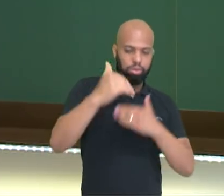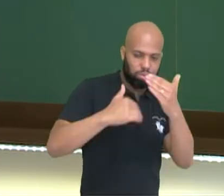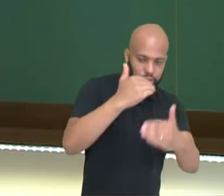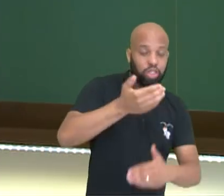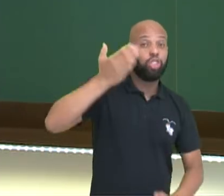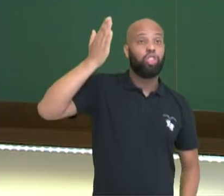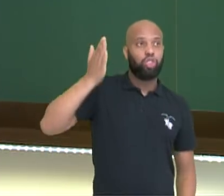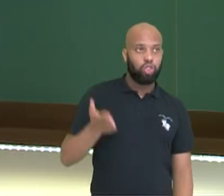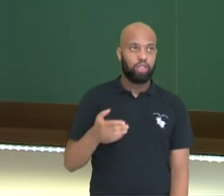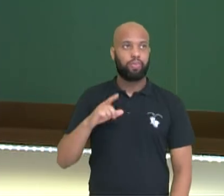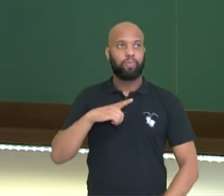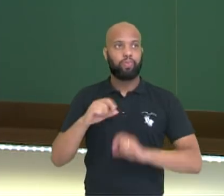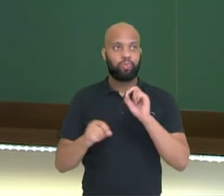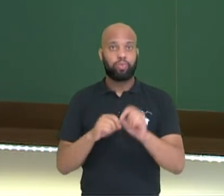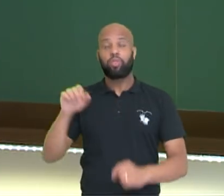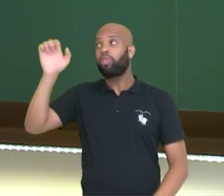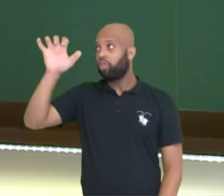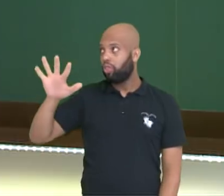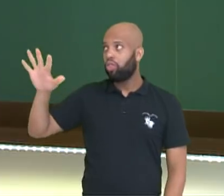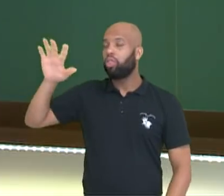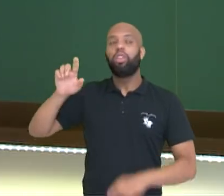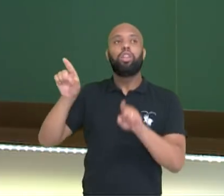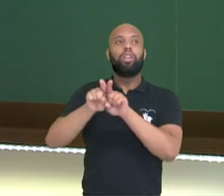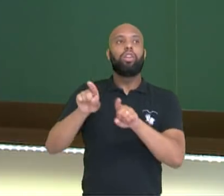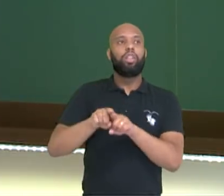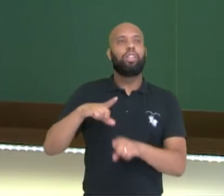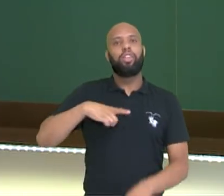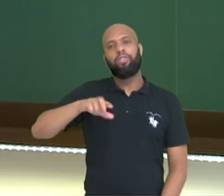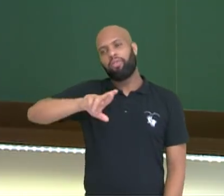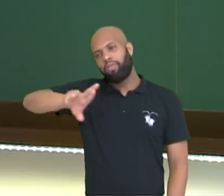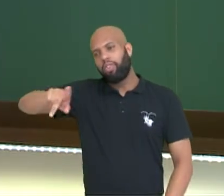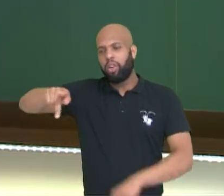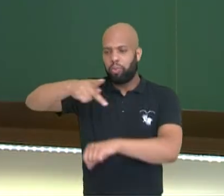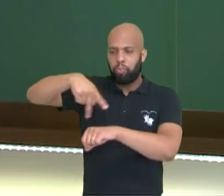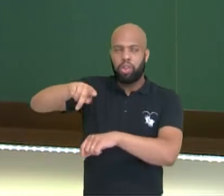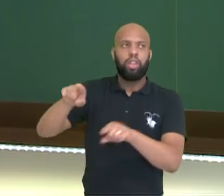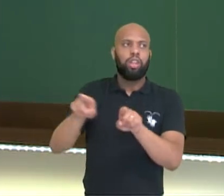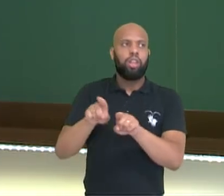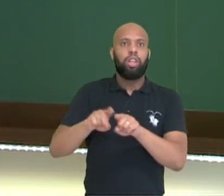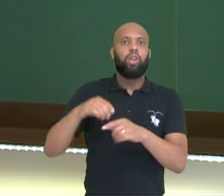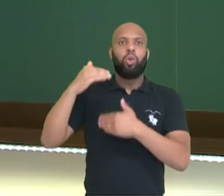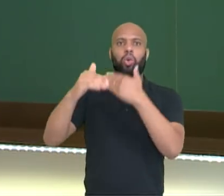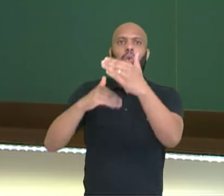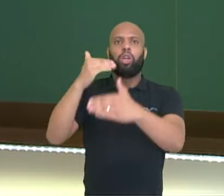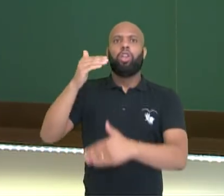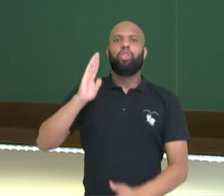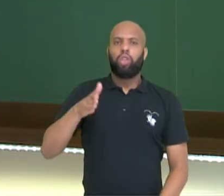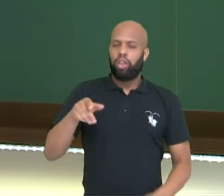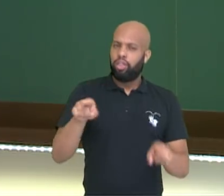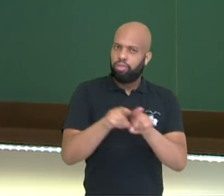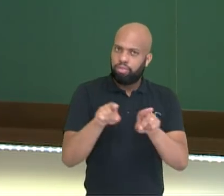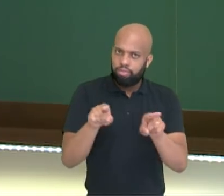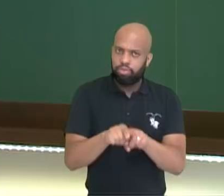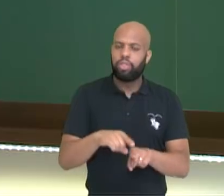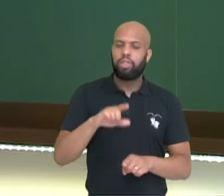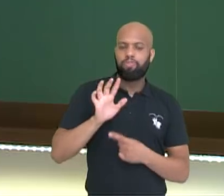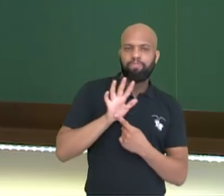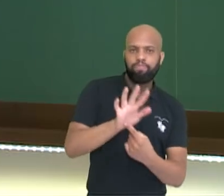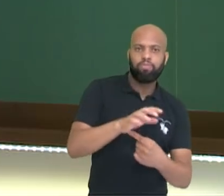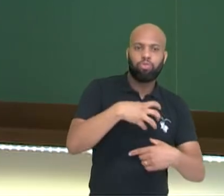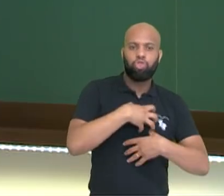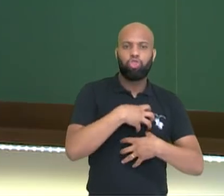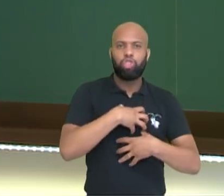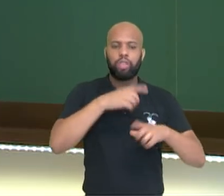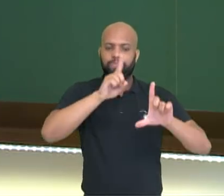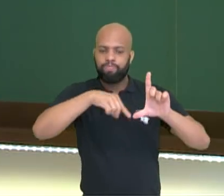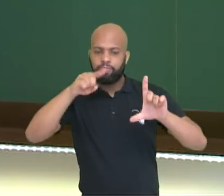desenvolvidos. Aqui no continente europeu, nós temos vários países aqui que são países desenvolvidos, que apresentam indicadores sociais